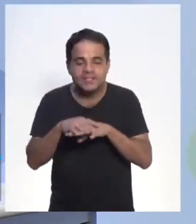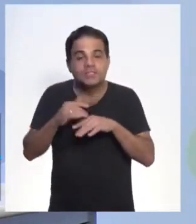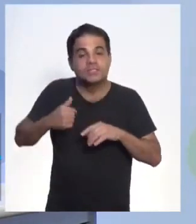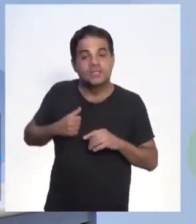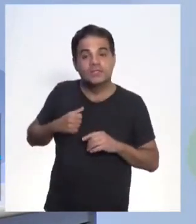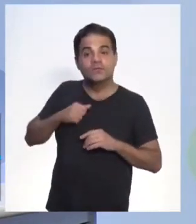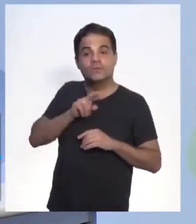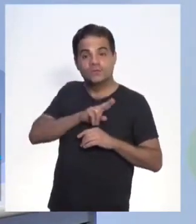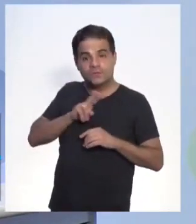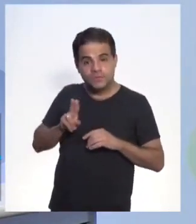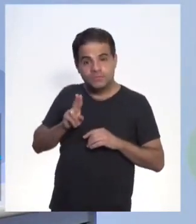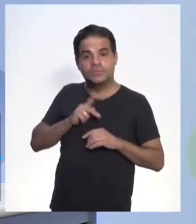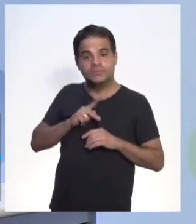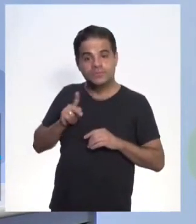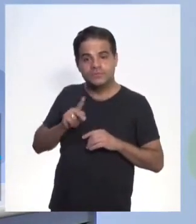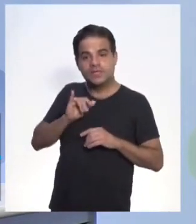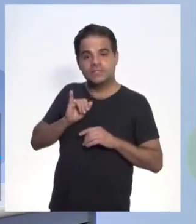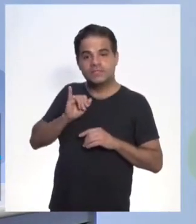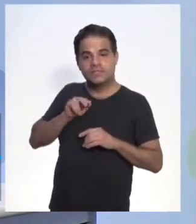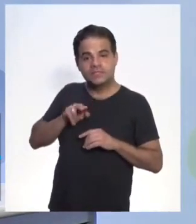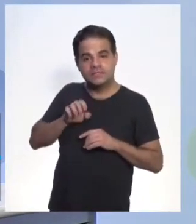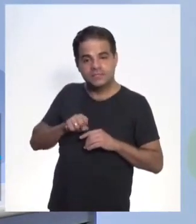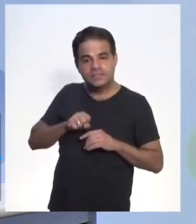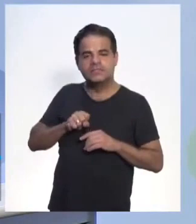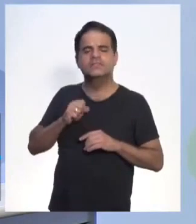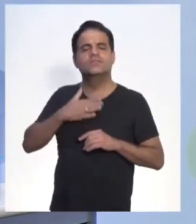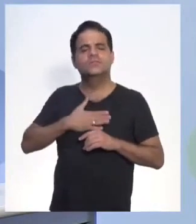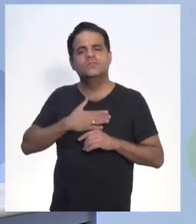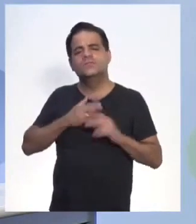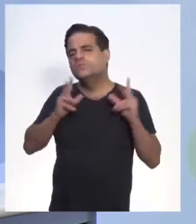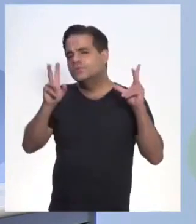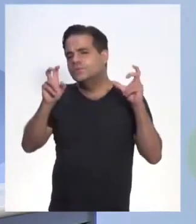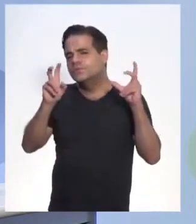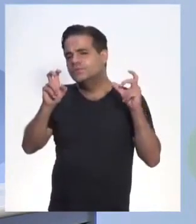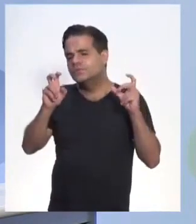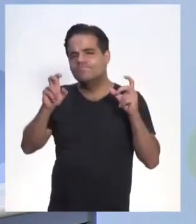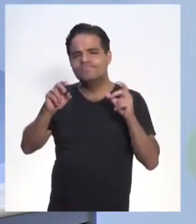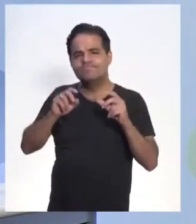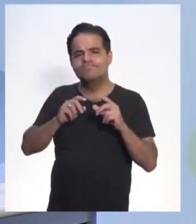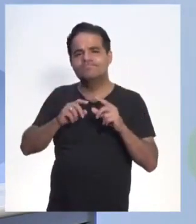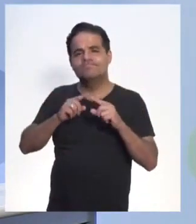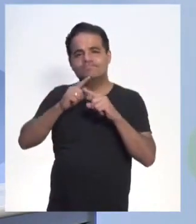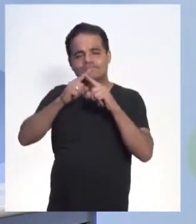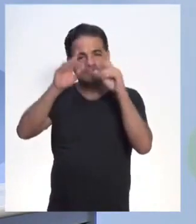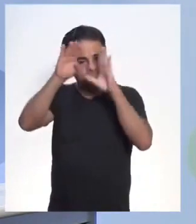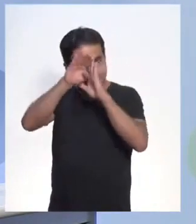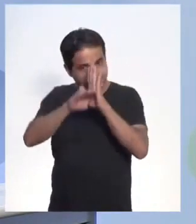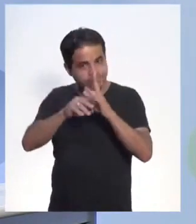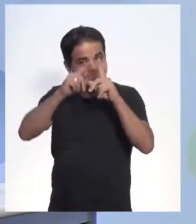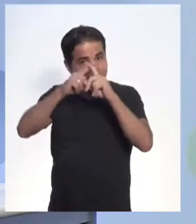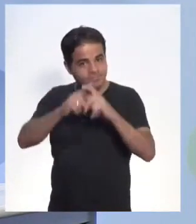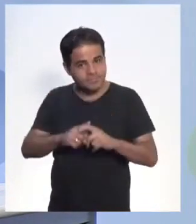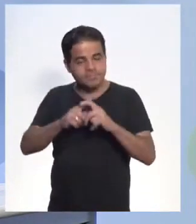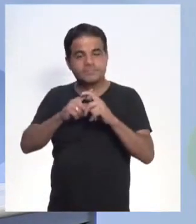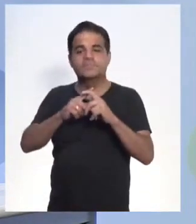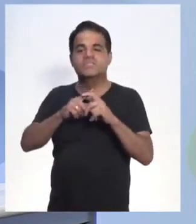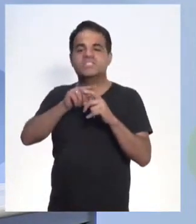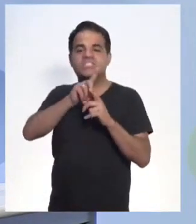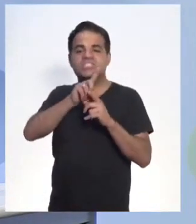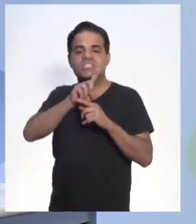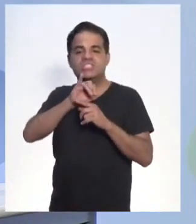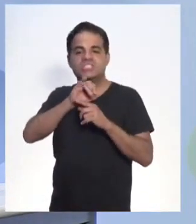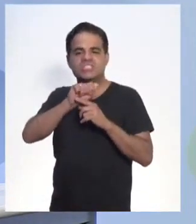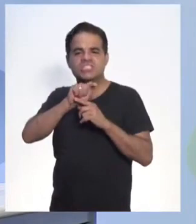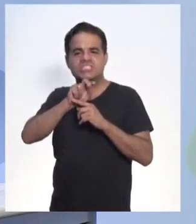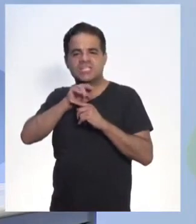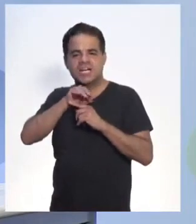sou a professora Inês e hoje o assunto da nossa aula é o princípio multiplicativo e o diagrama de árvore. Você